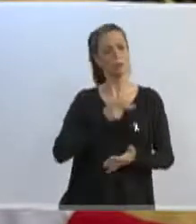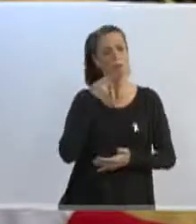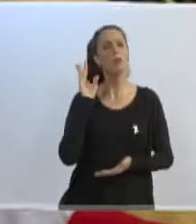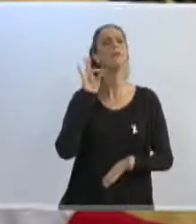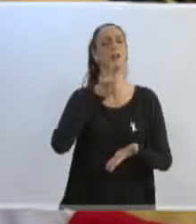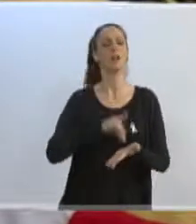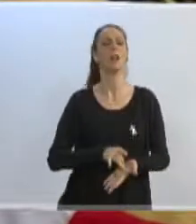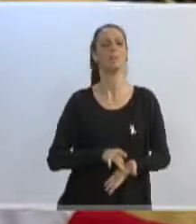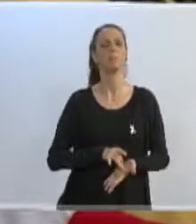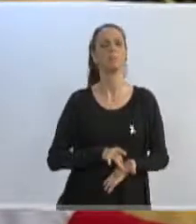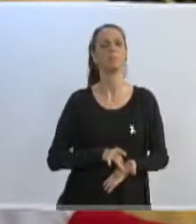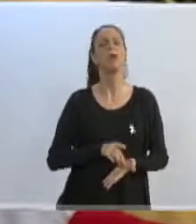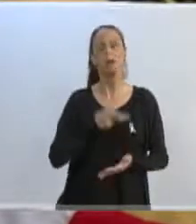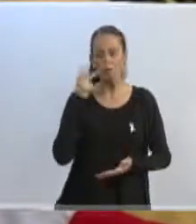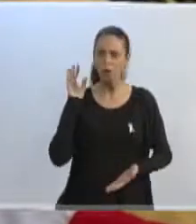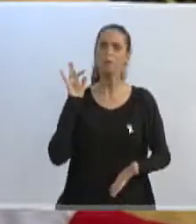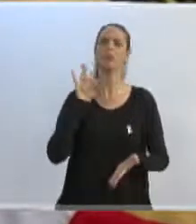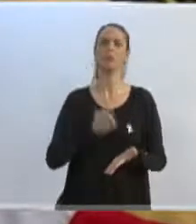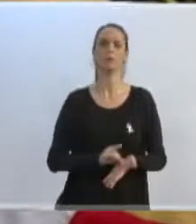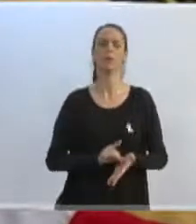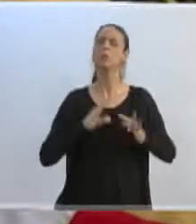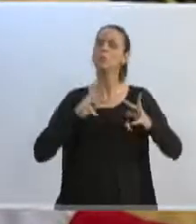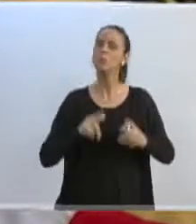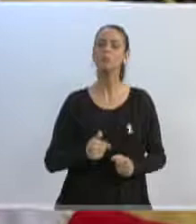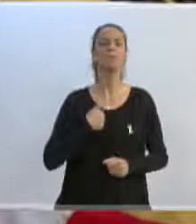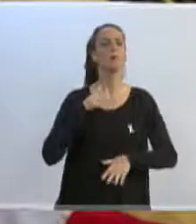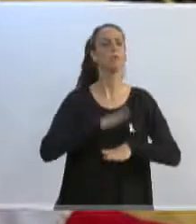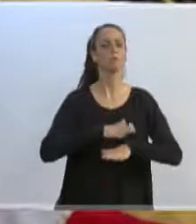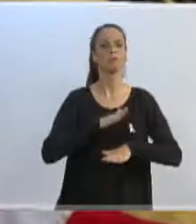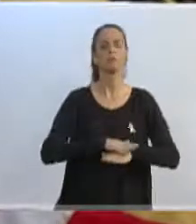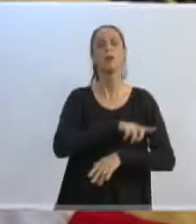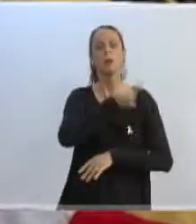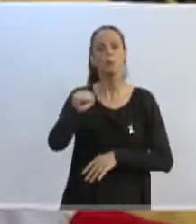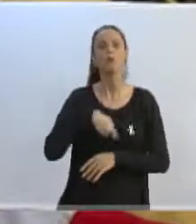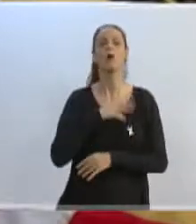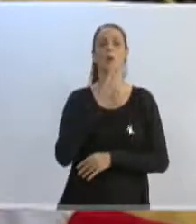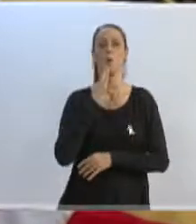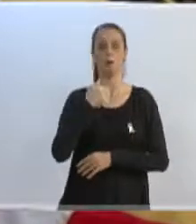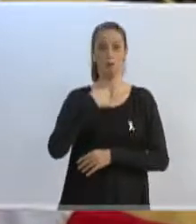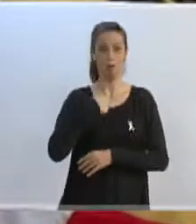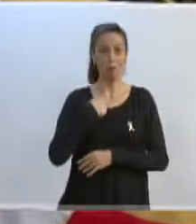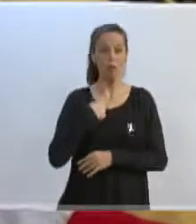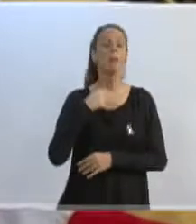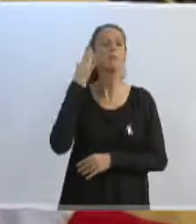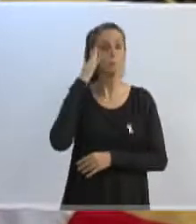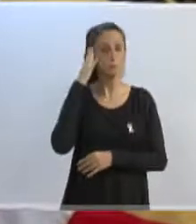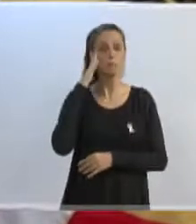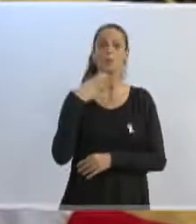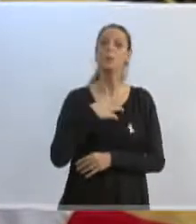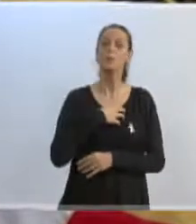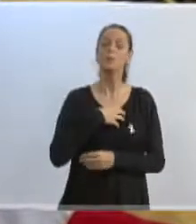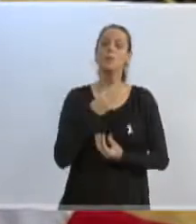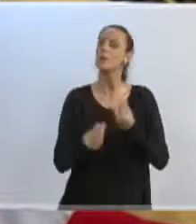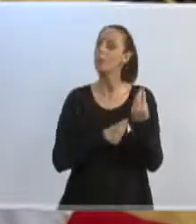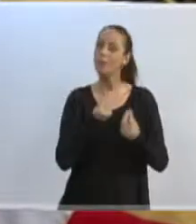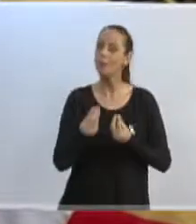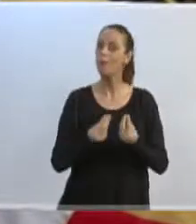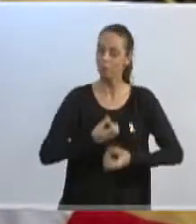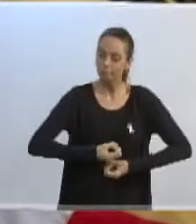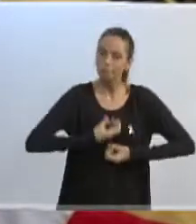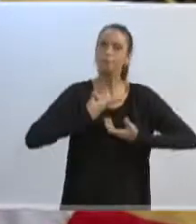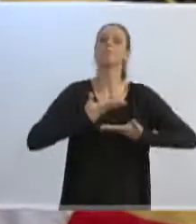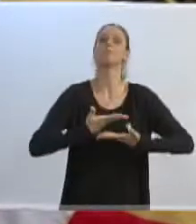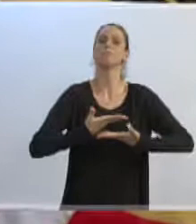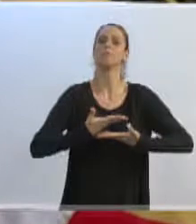Eu sou um cara extremamente franco em tudo que eu faço, e quem me conhece sabe que a forma como eu me expresso